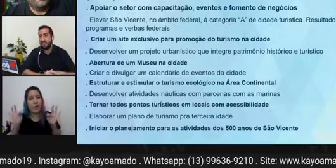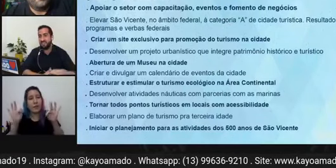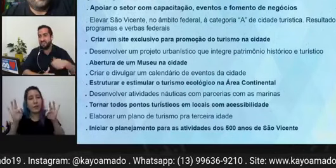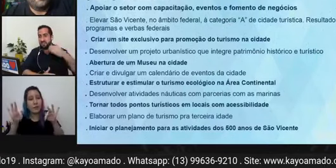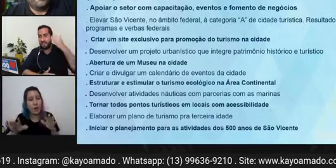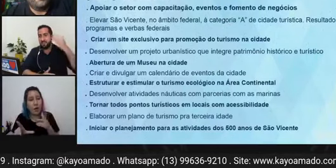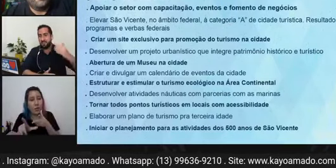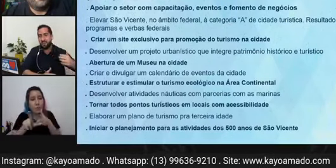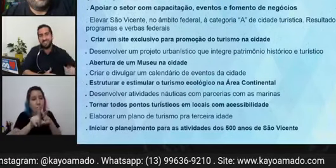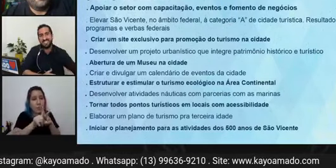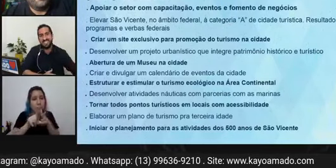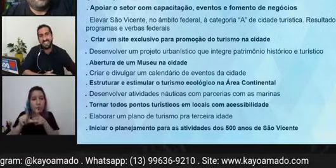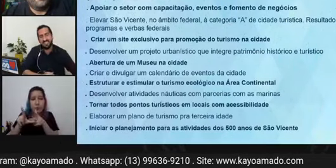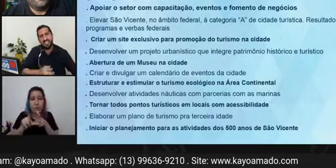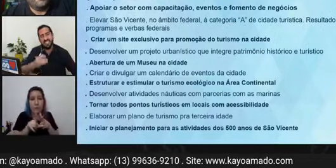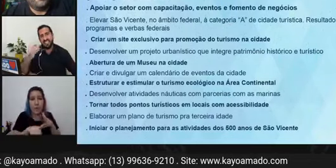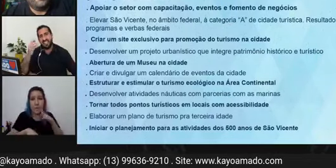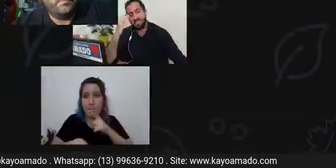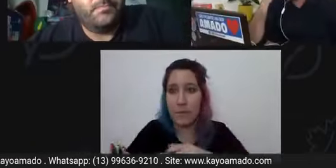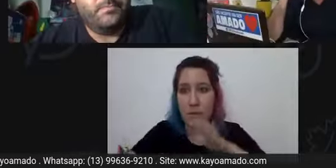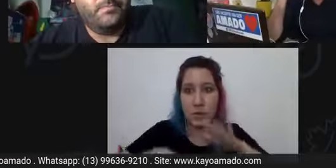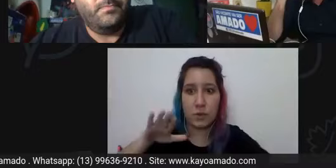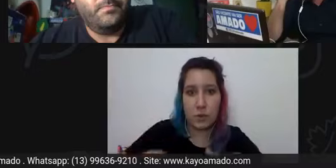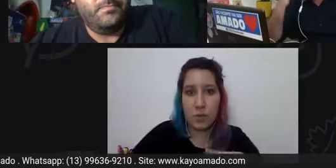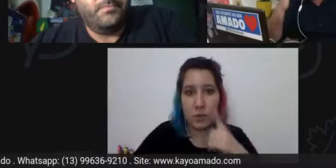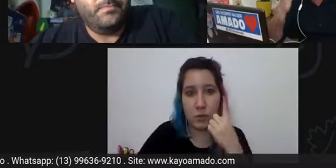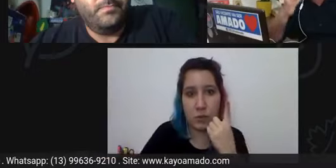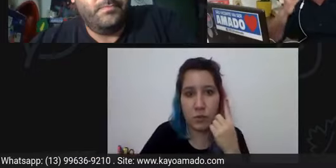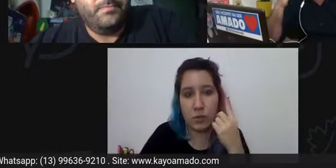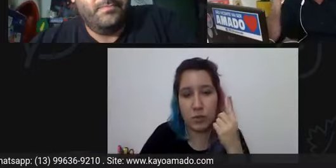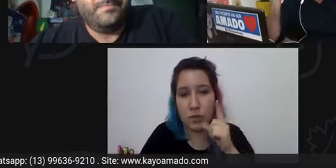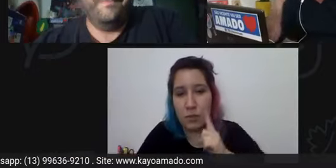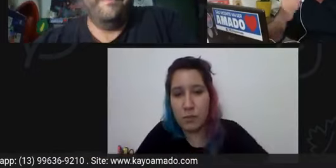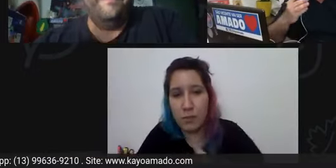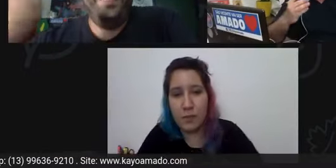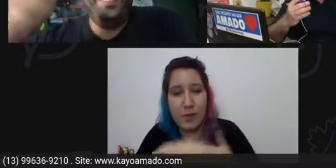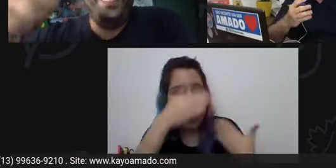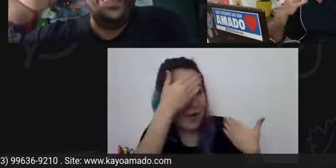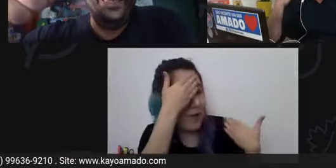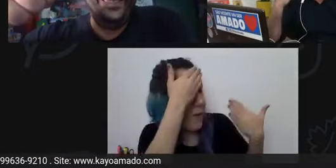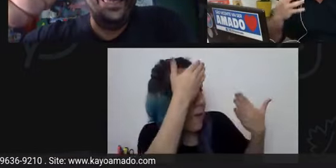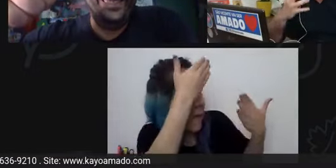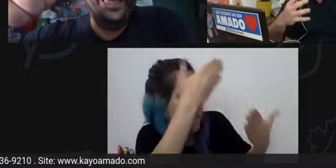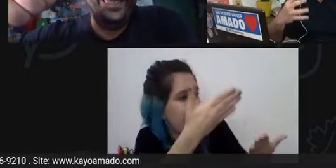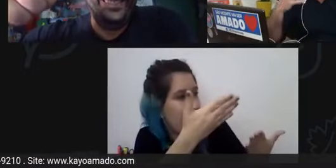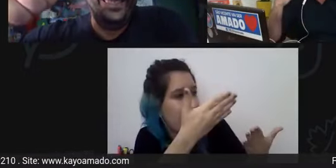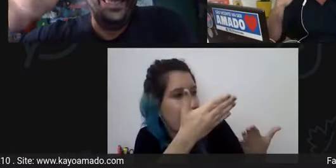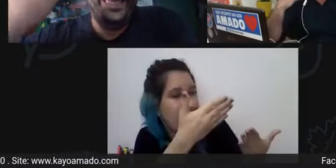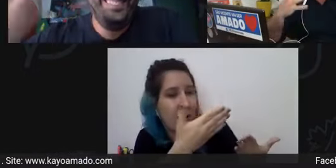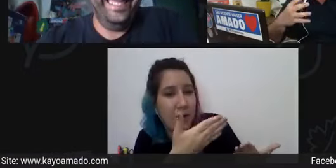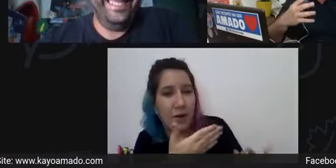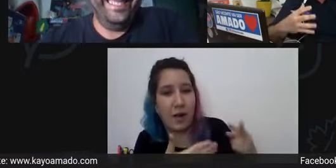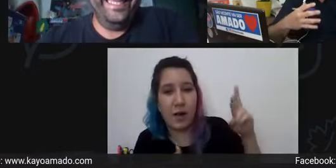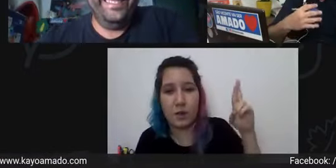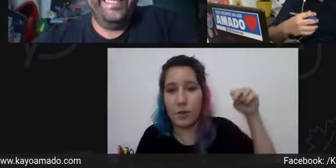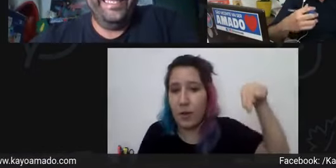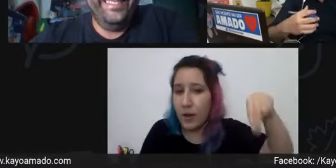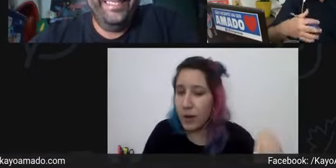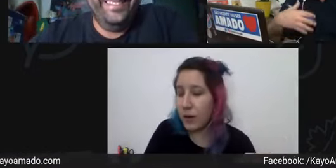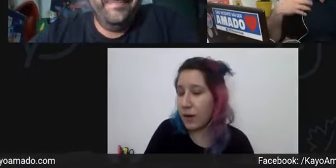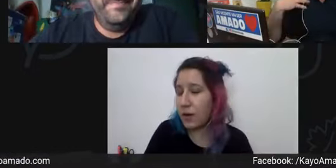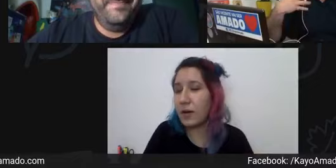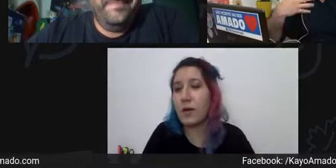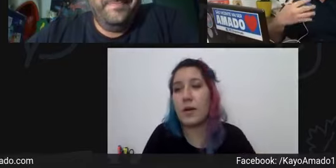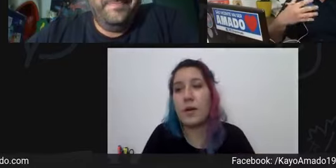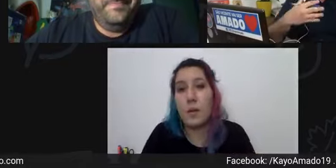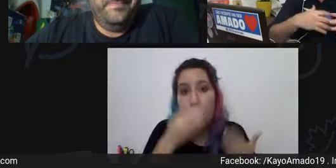live, já batendo quase uma hora de live, Renato, obrigado de coração, obrigado por toda essa energia,